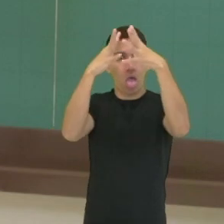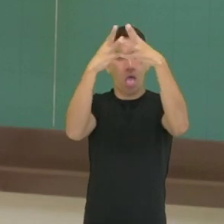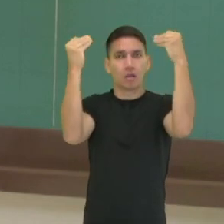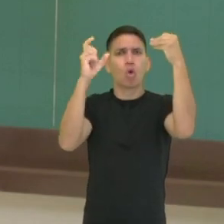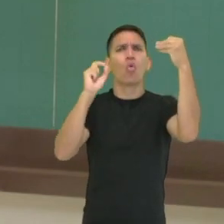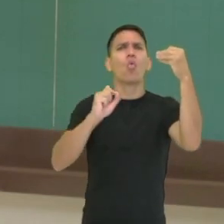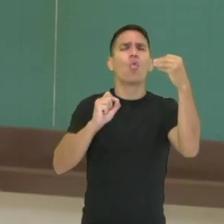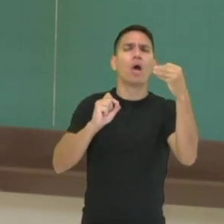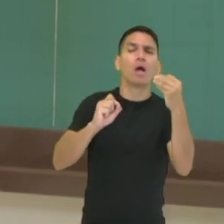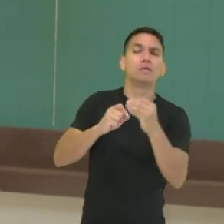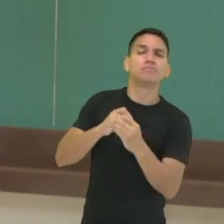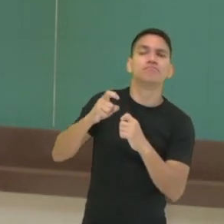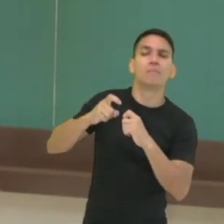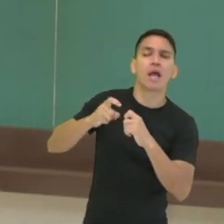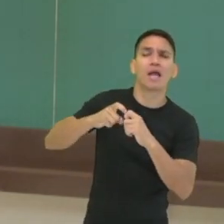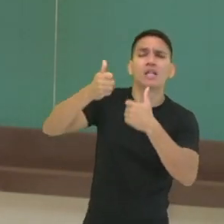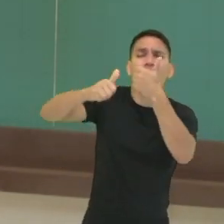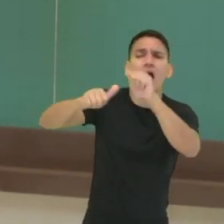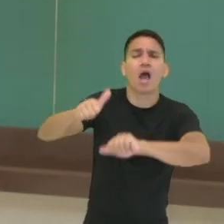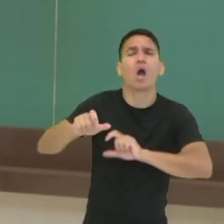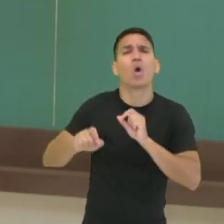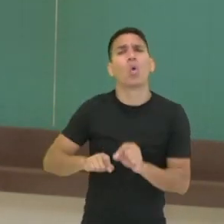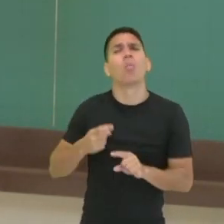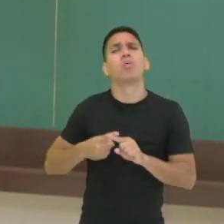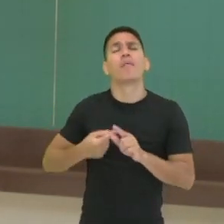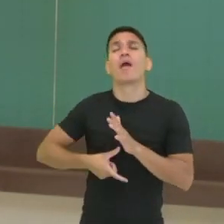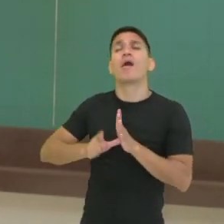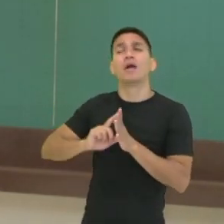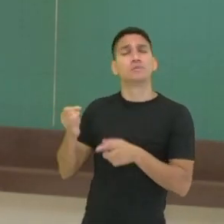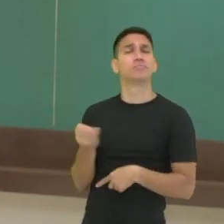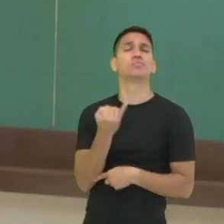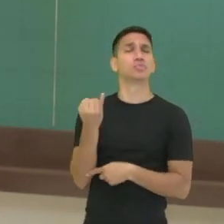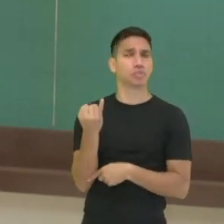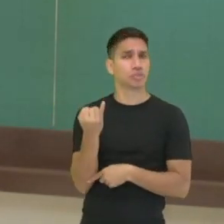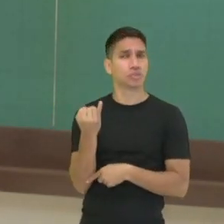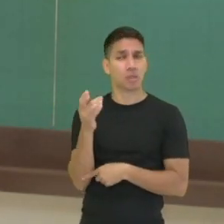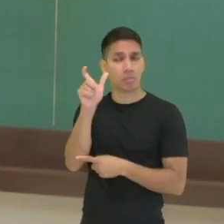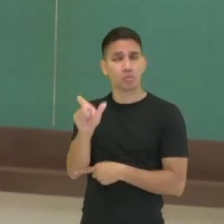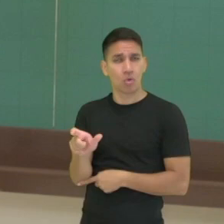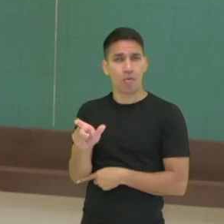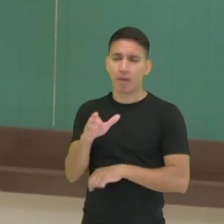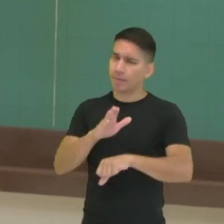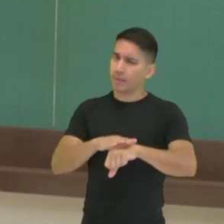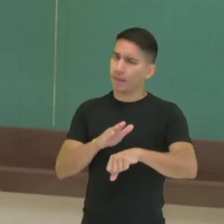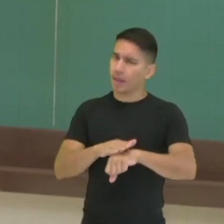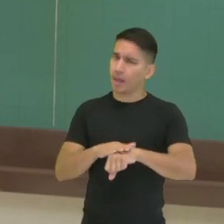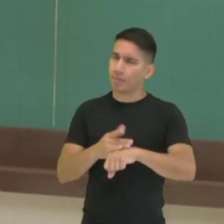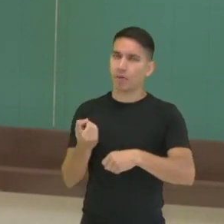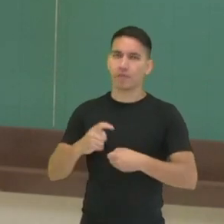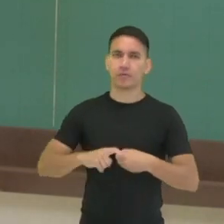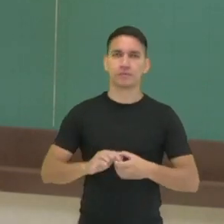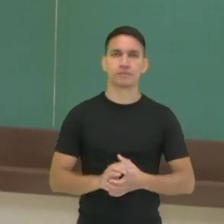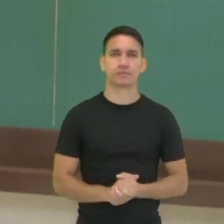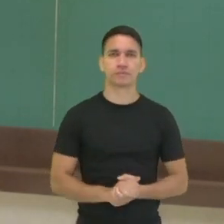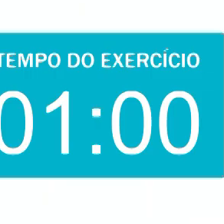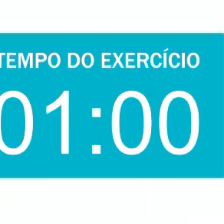o diagnóstico precoce é tão importante para o paciente? Então eu vou dar um tempinho para vocês e eu já